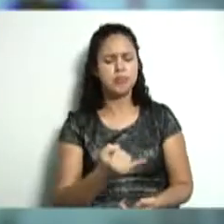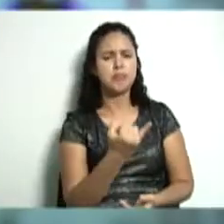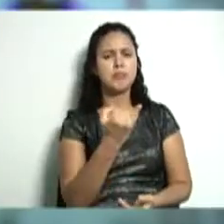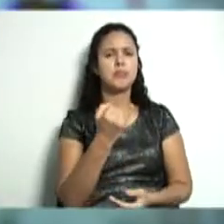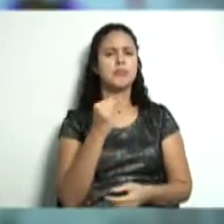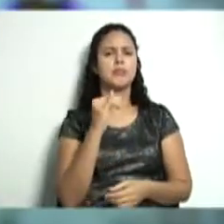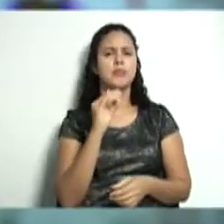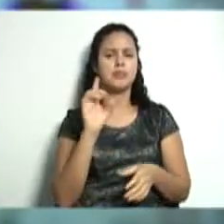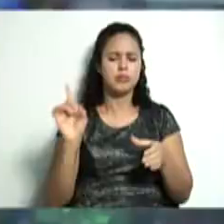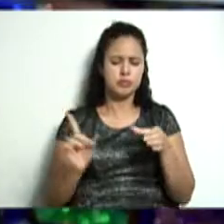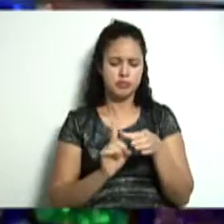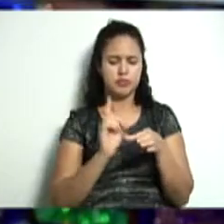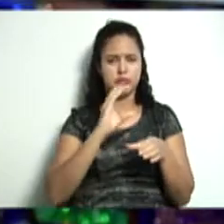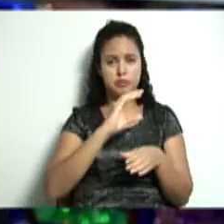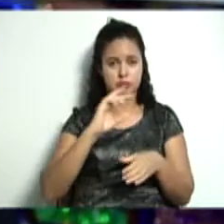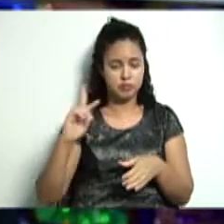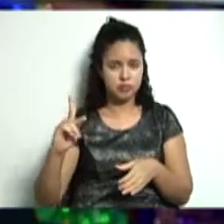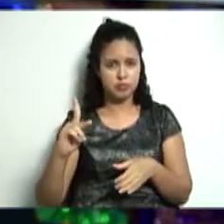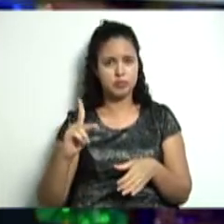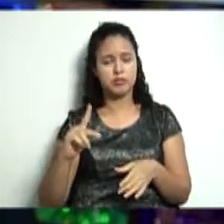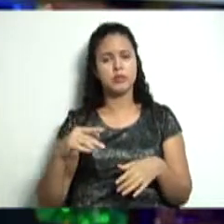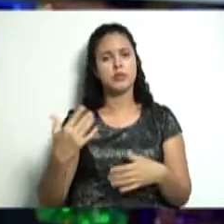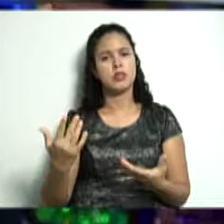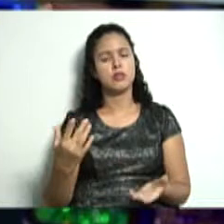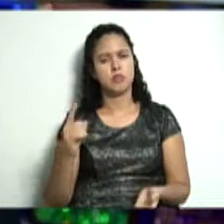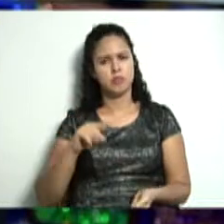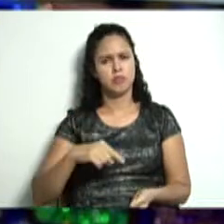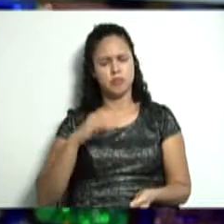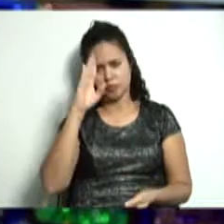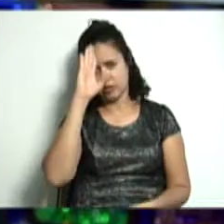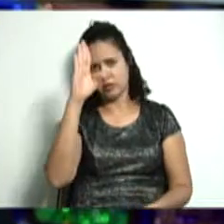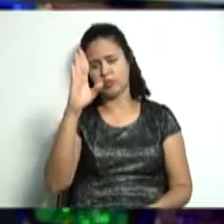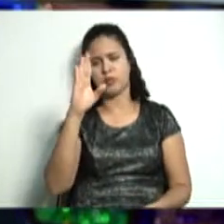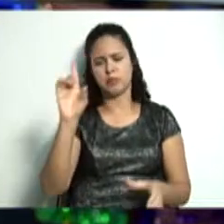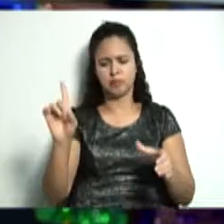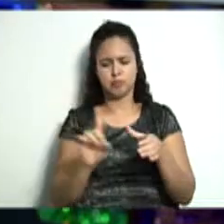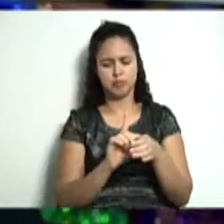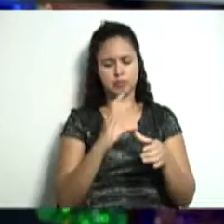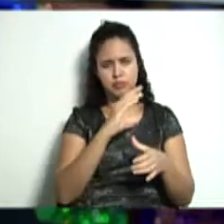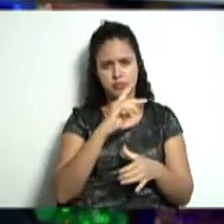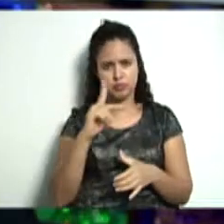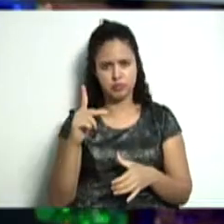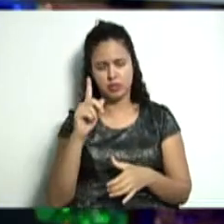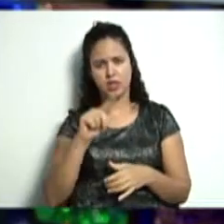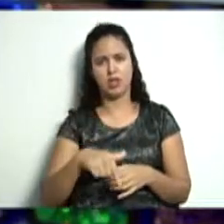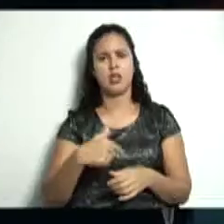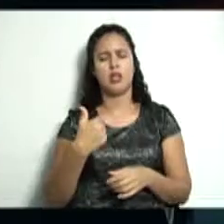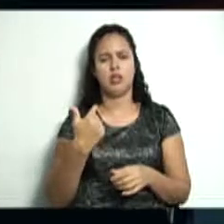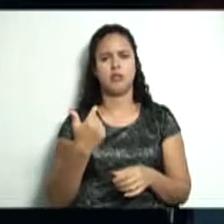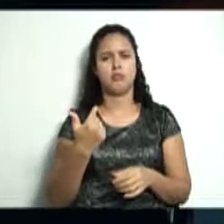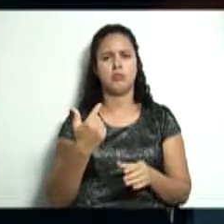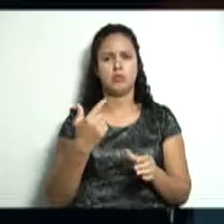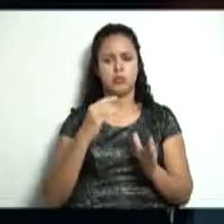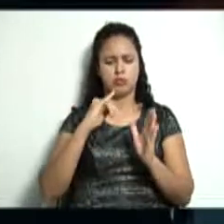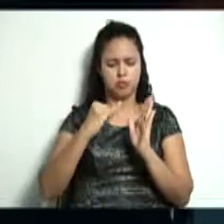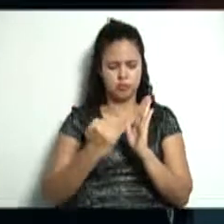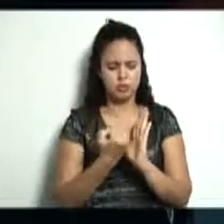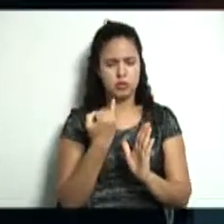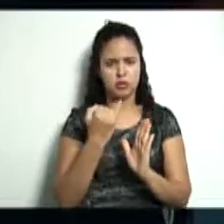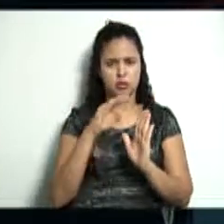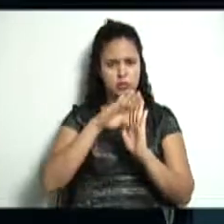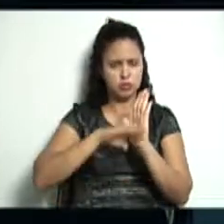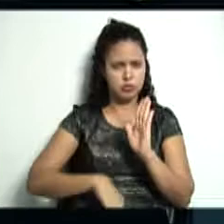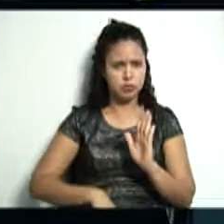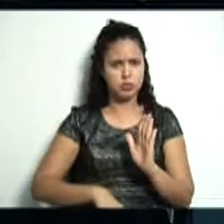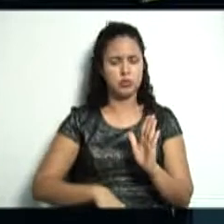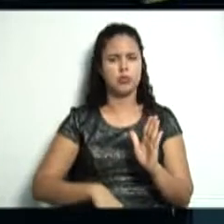parte de uma cooperativa? As principais vantagens de fazer parte da cooperativa são as taxas de juros, que são mais baixas que os